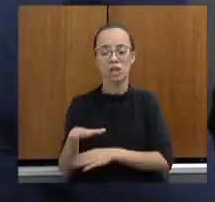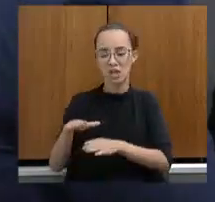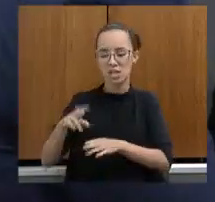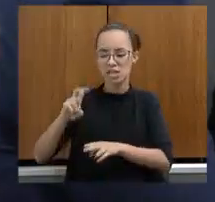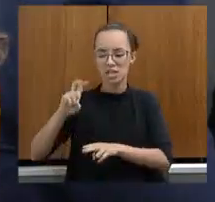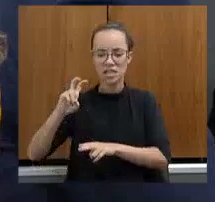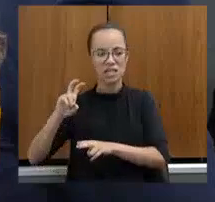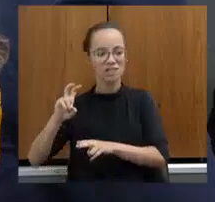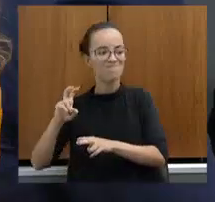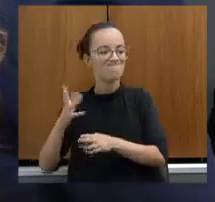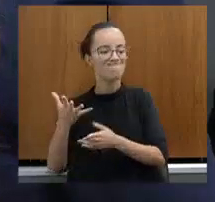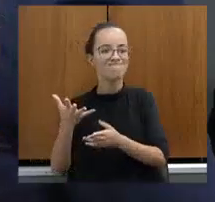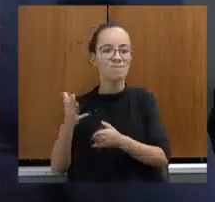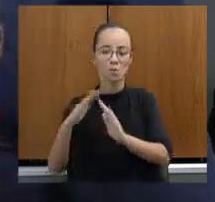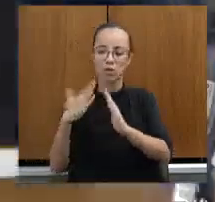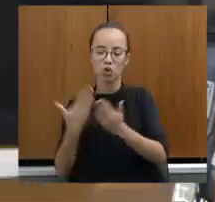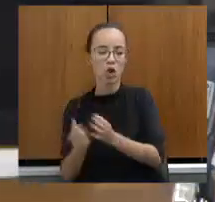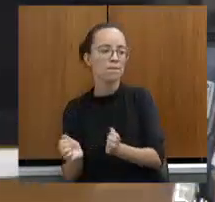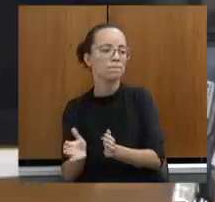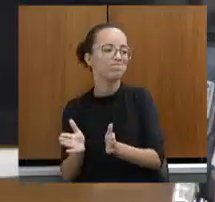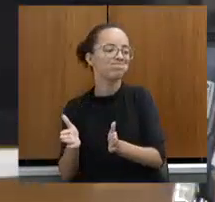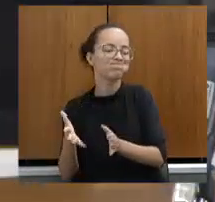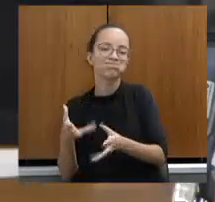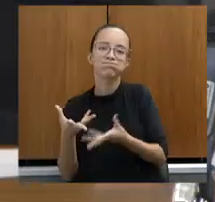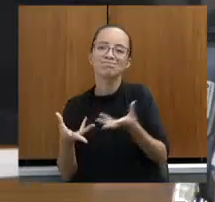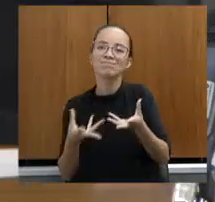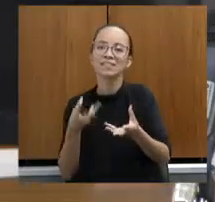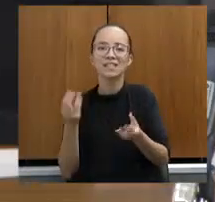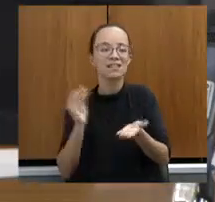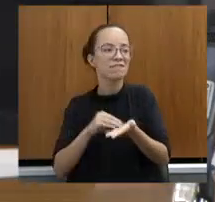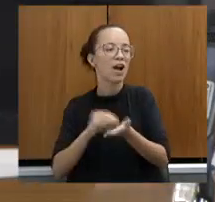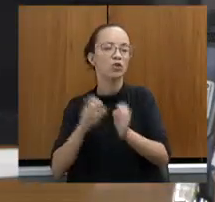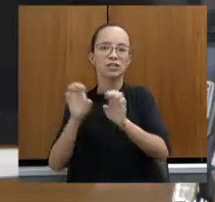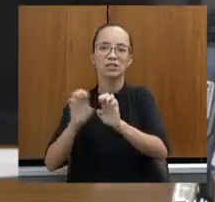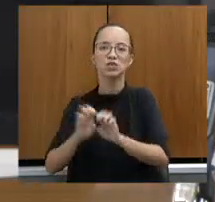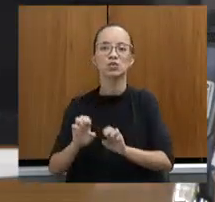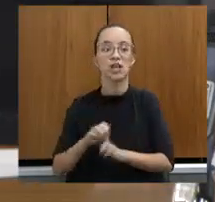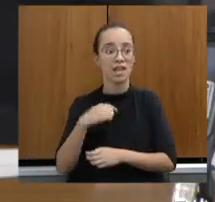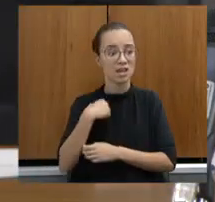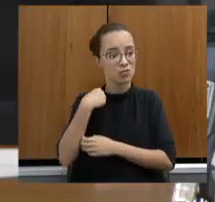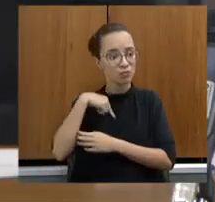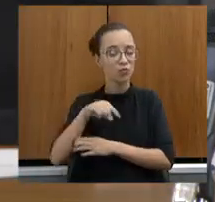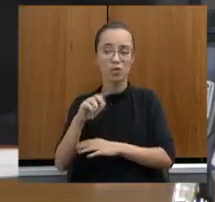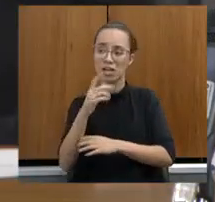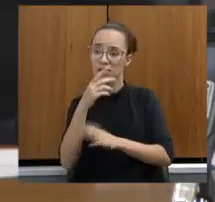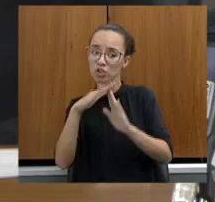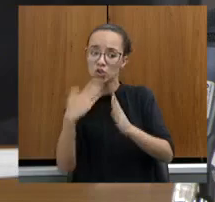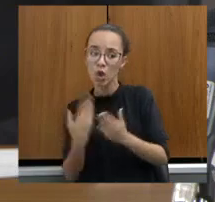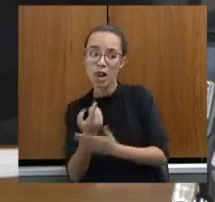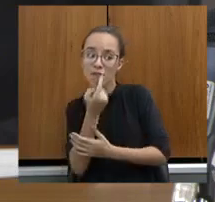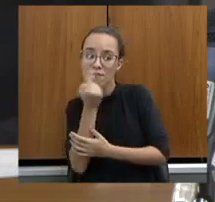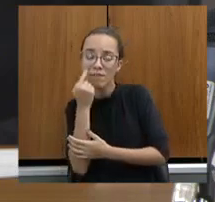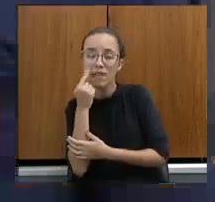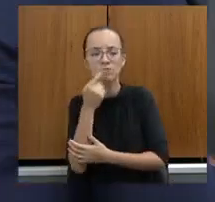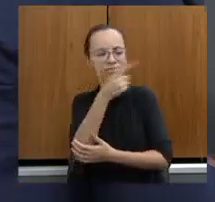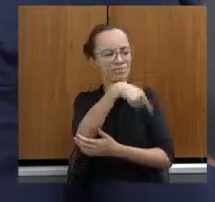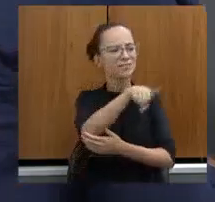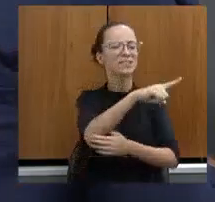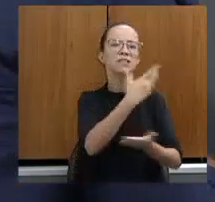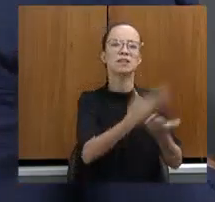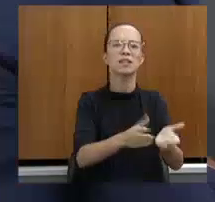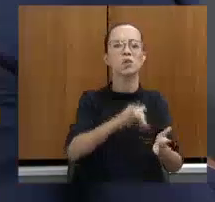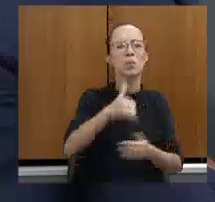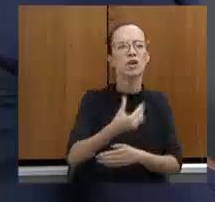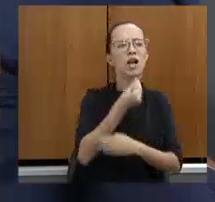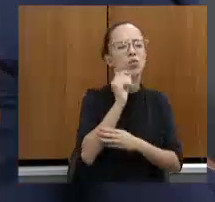numa escola que não oferece refeitório Em 2014 eu Visitei essa escola tem um mês acho que vocês perderam uma oportunidade de